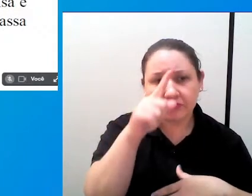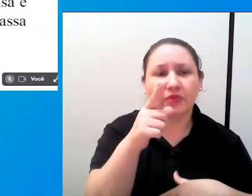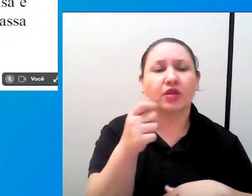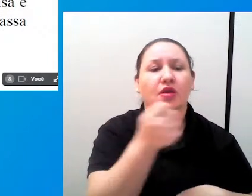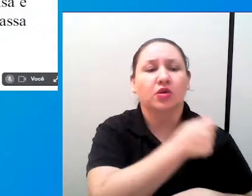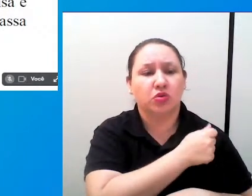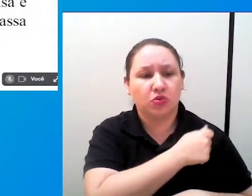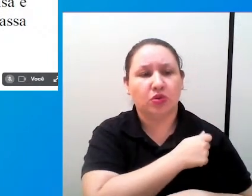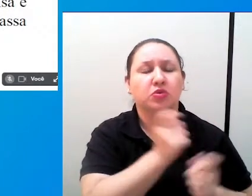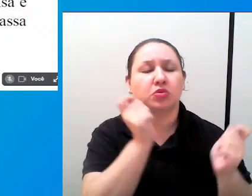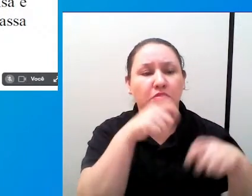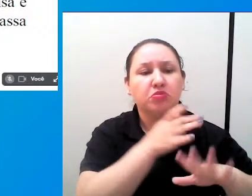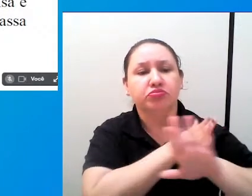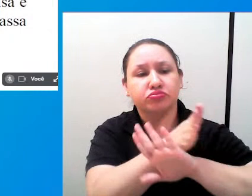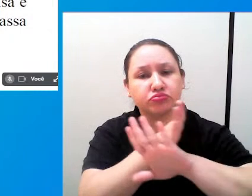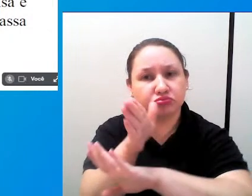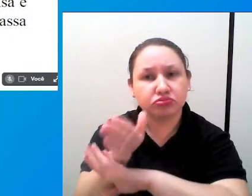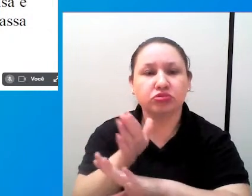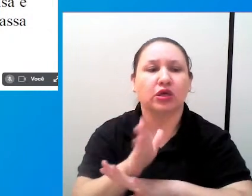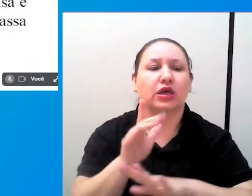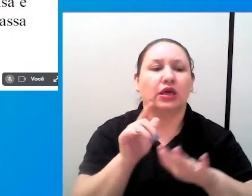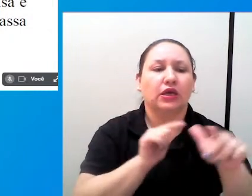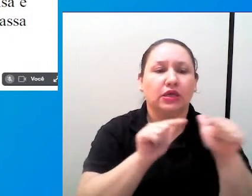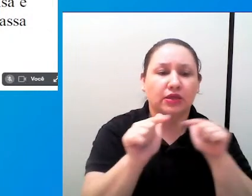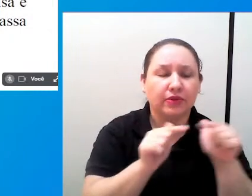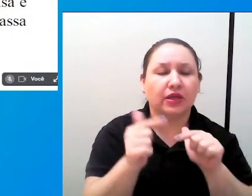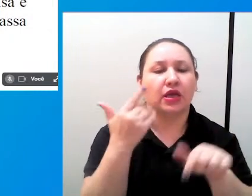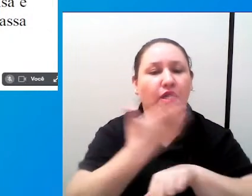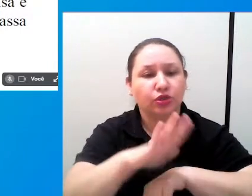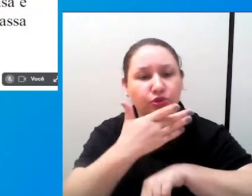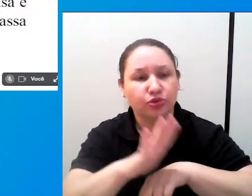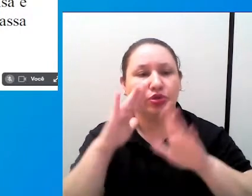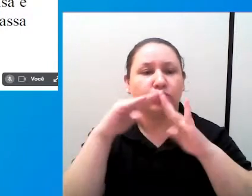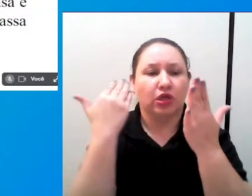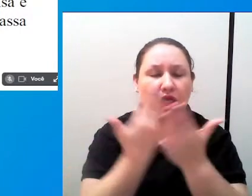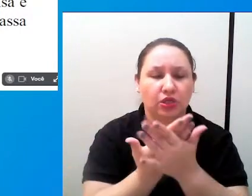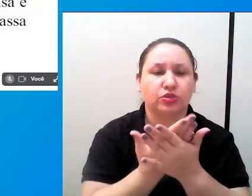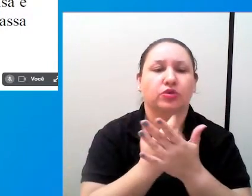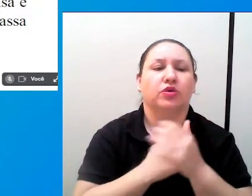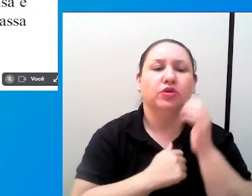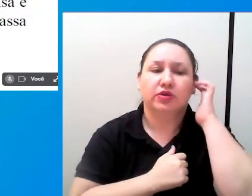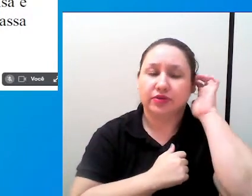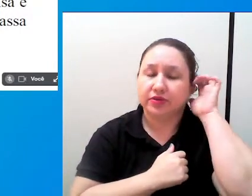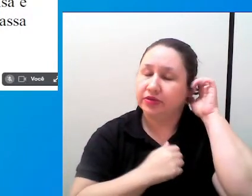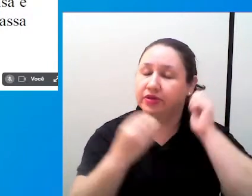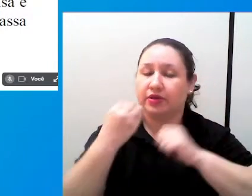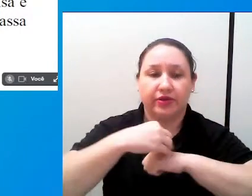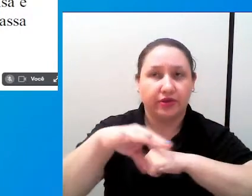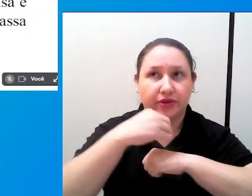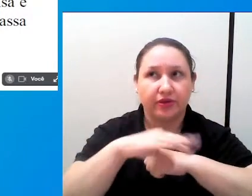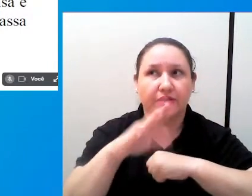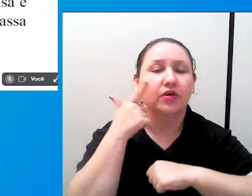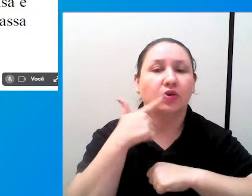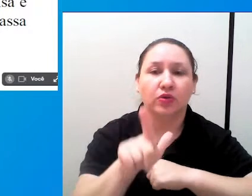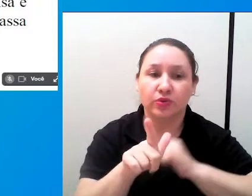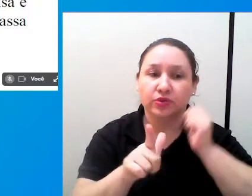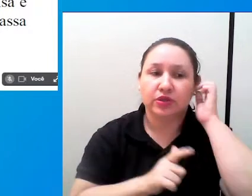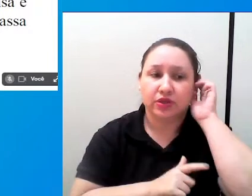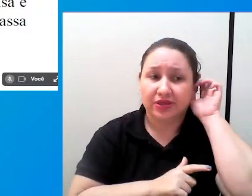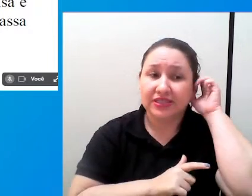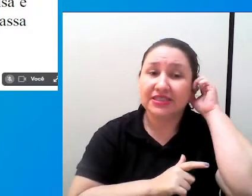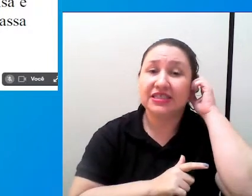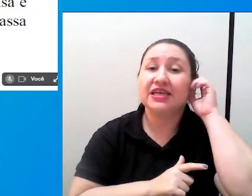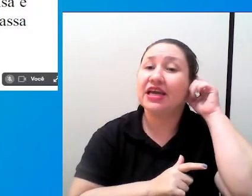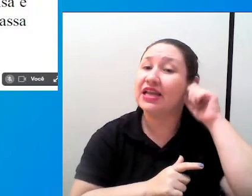levar e trabalhar na comunidade, buscar informações e aplicar também conhecimento daquela instituição. No retorno dele, o aluno, ele